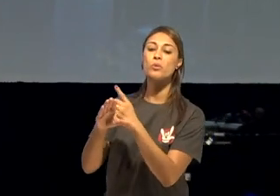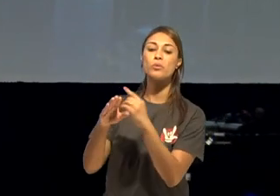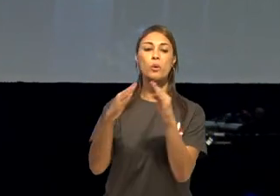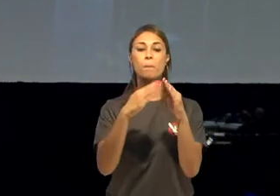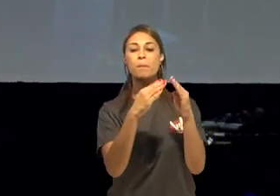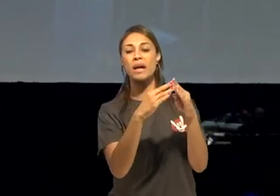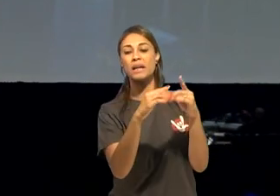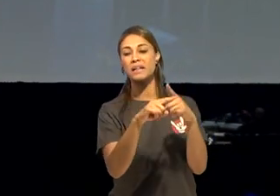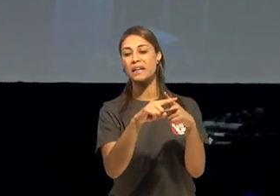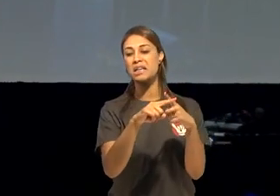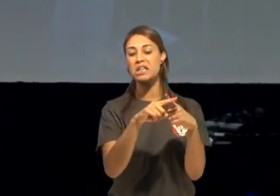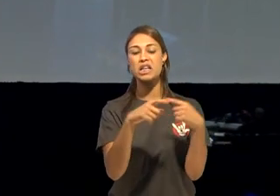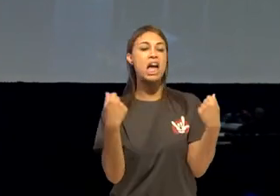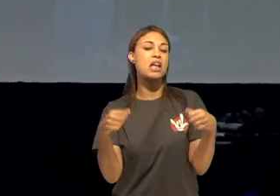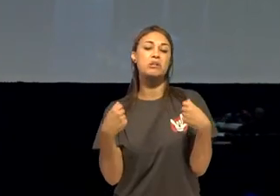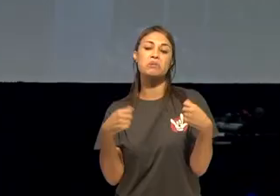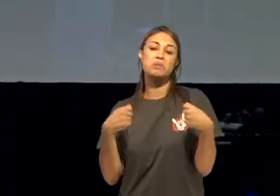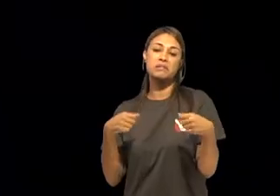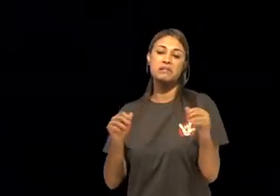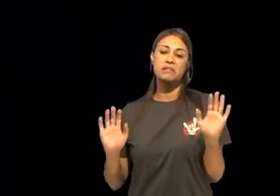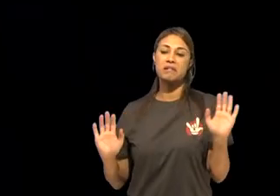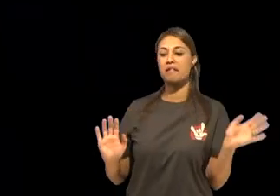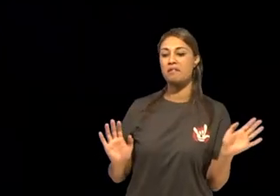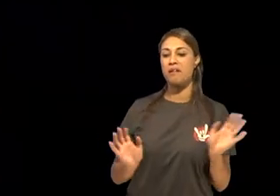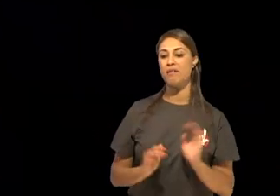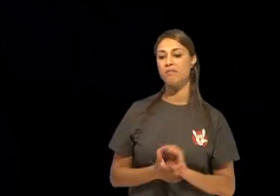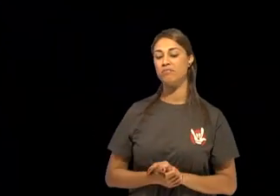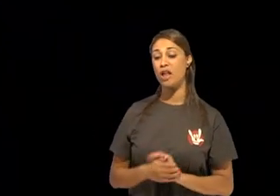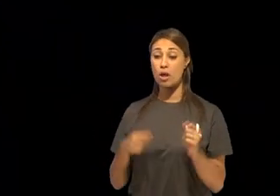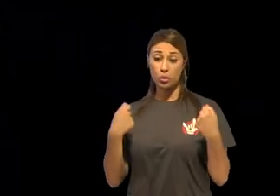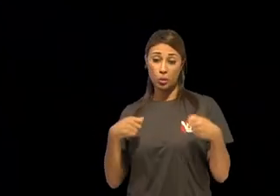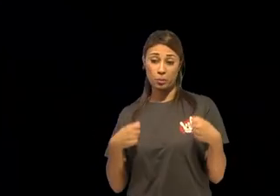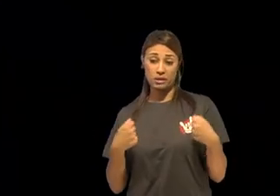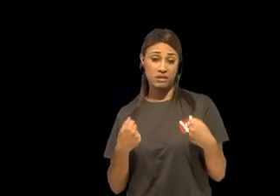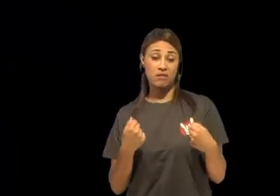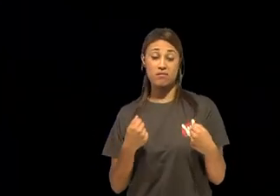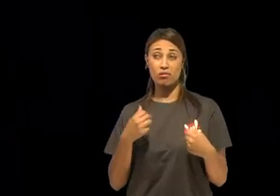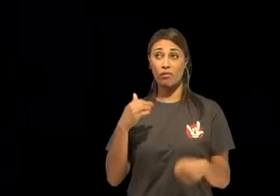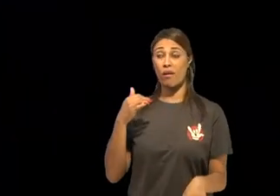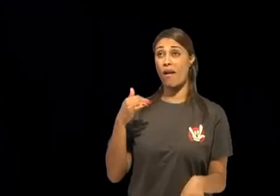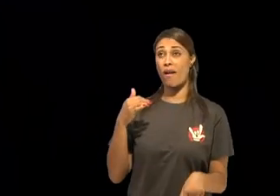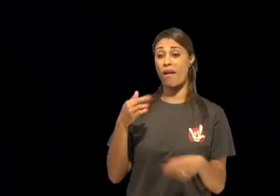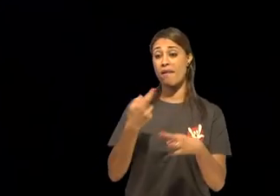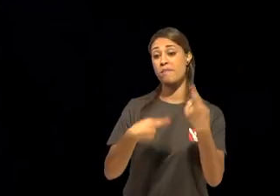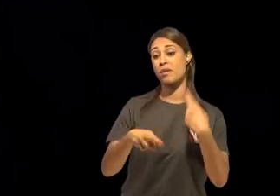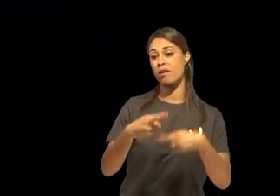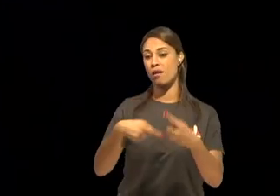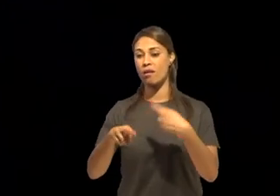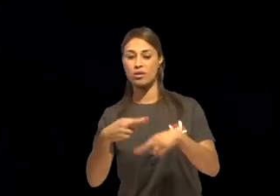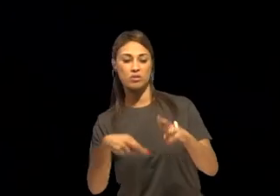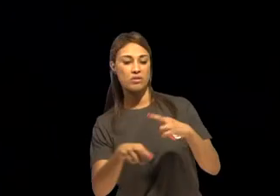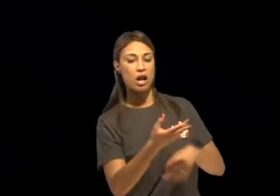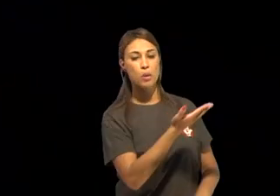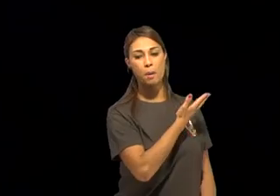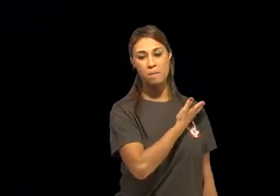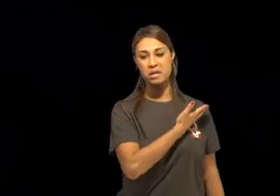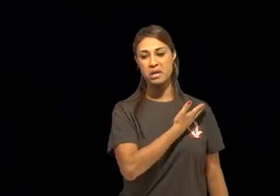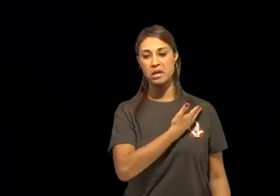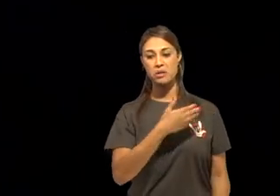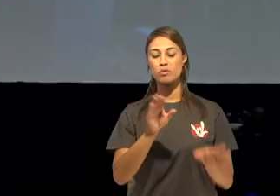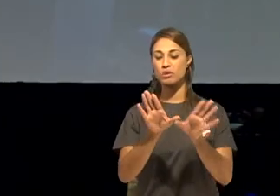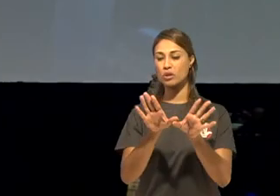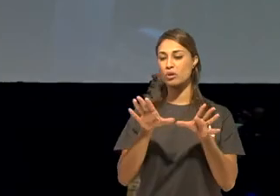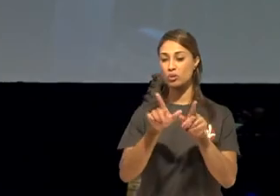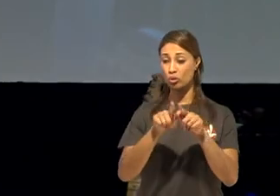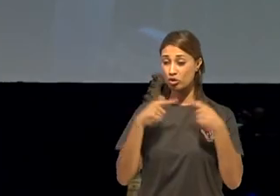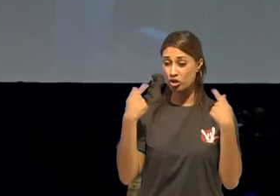está curtindo de não precisar ir atrás de pessoas, se relacionar com pessoas. Afinal,